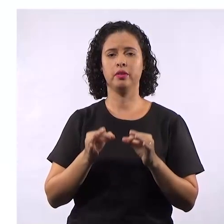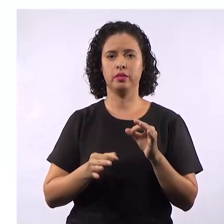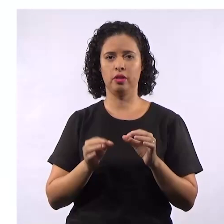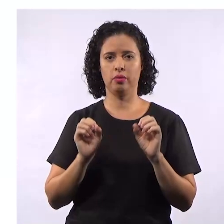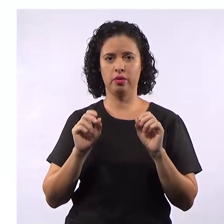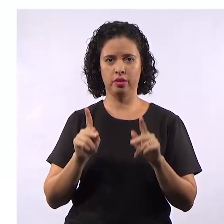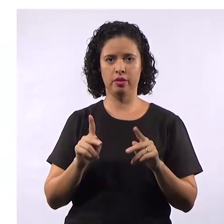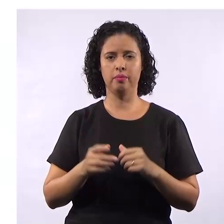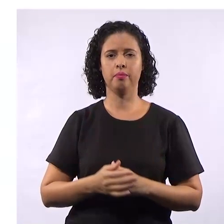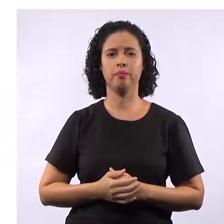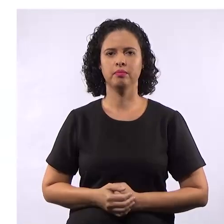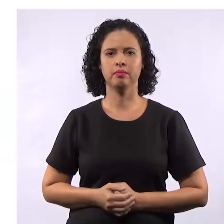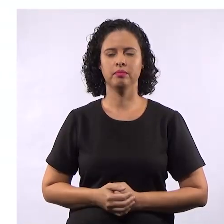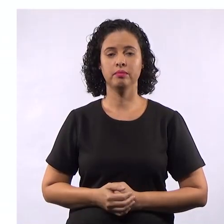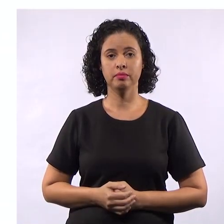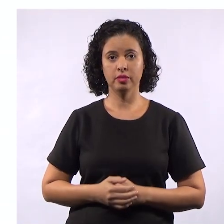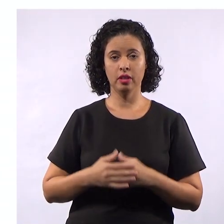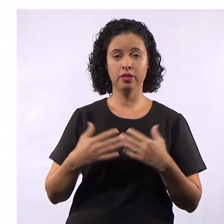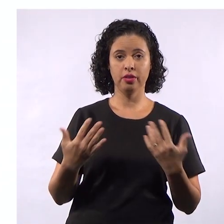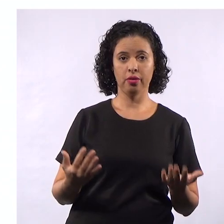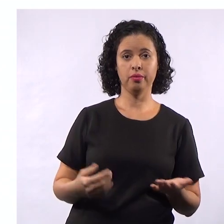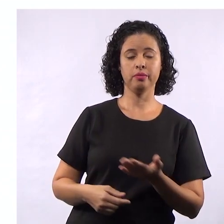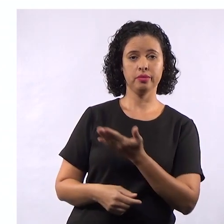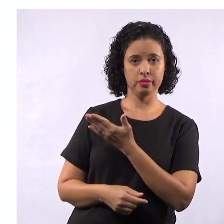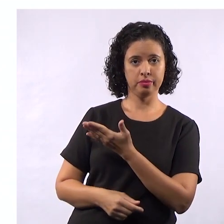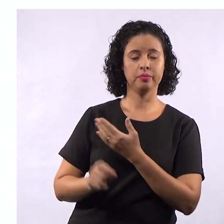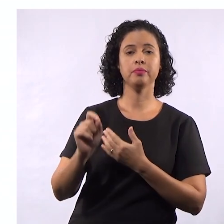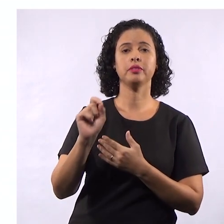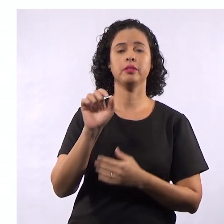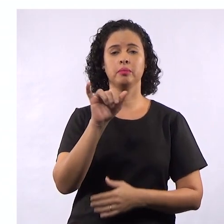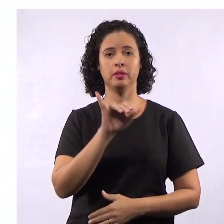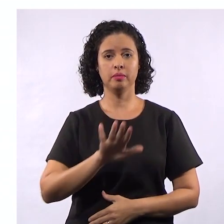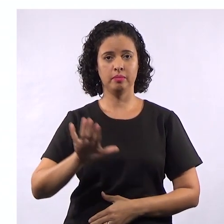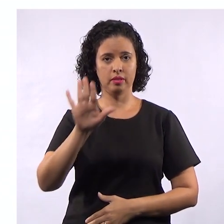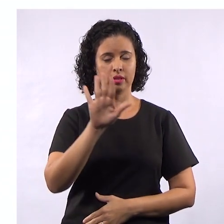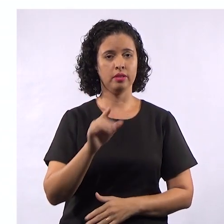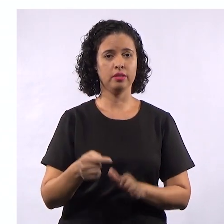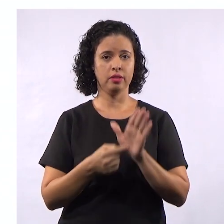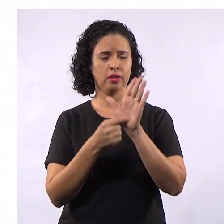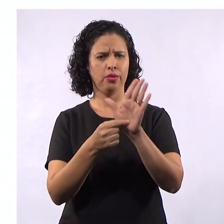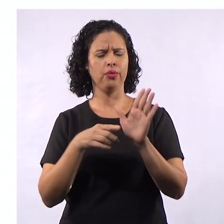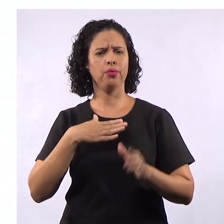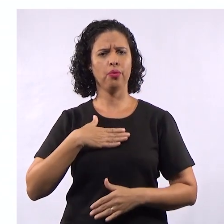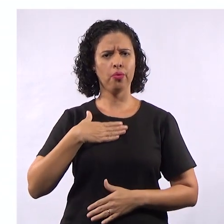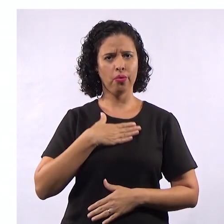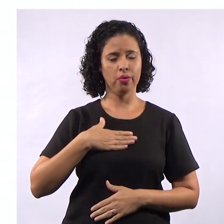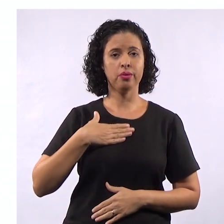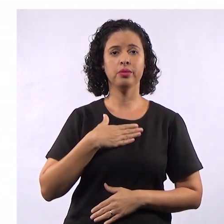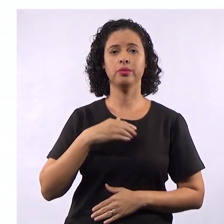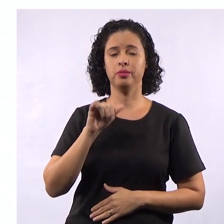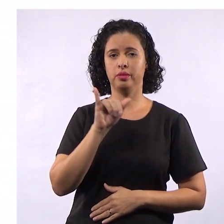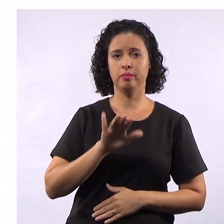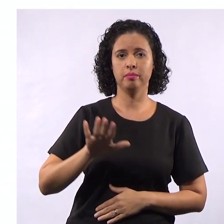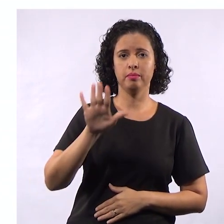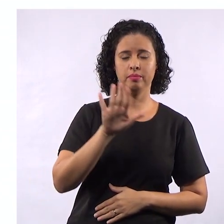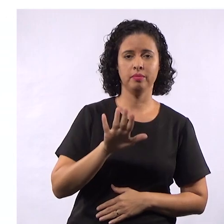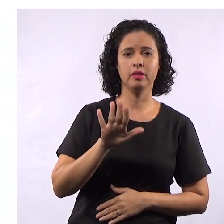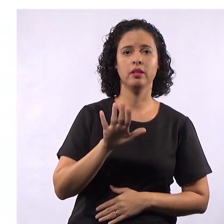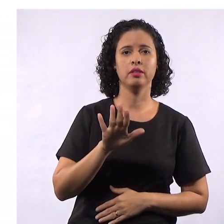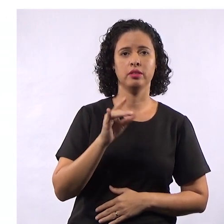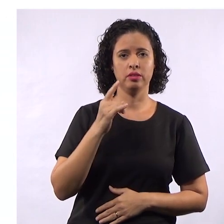são multimilionários, eles estão ali, né, viajando de carro, sofreram um acidente, né? Aí